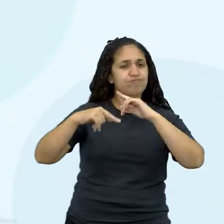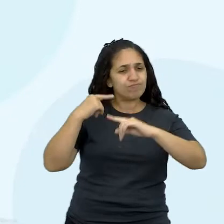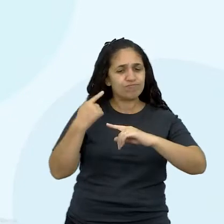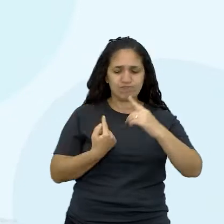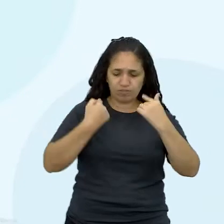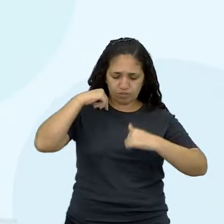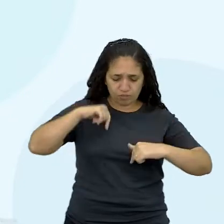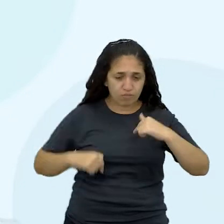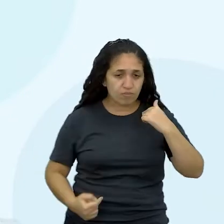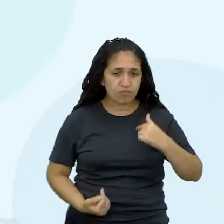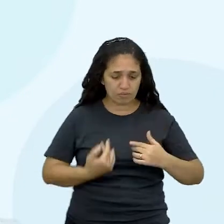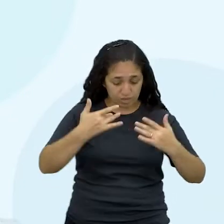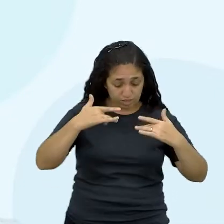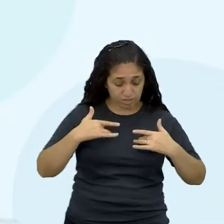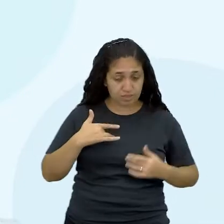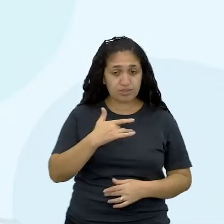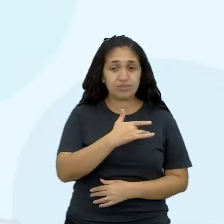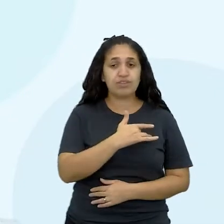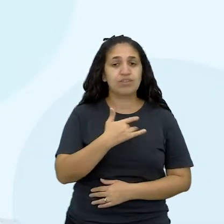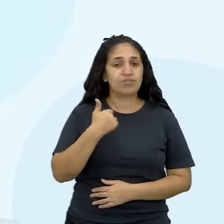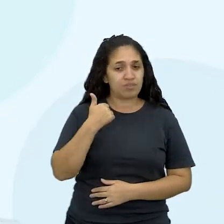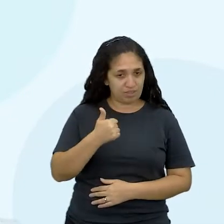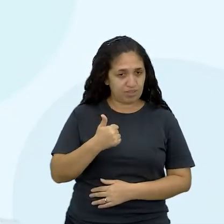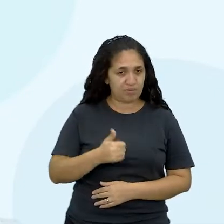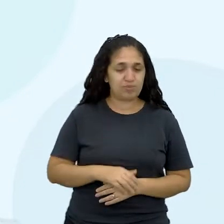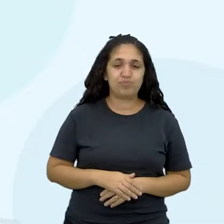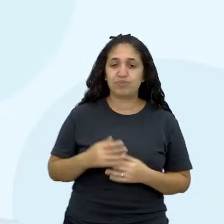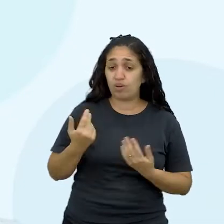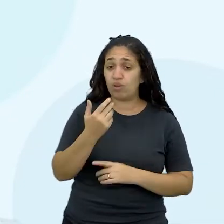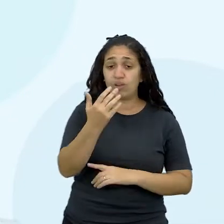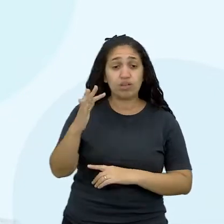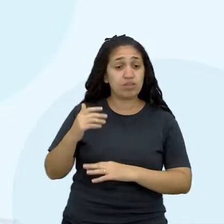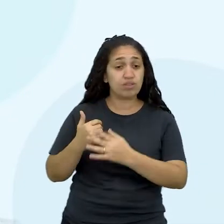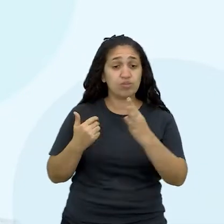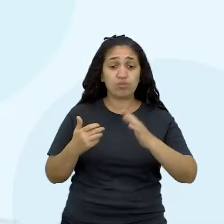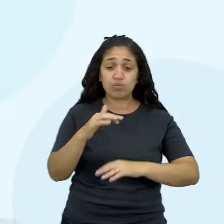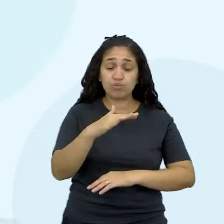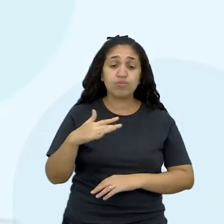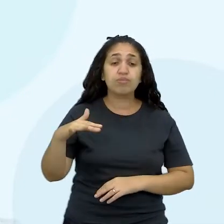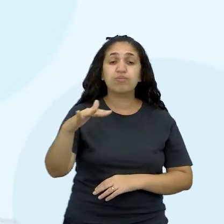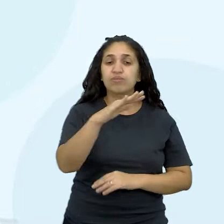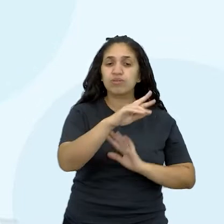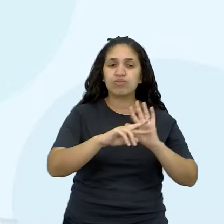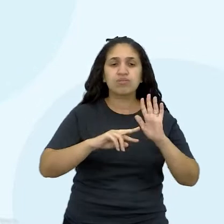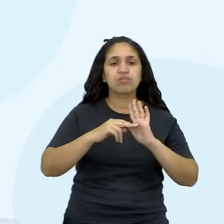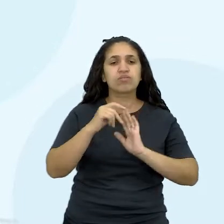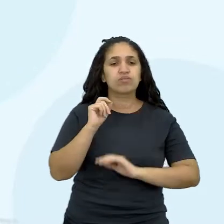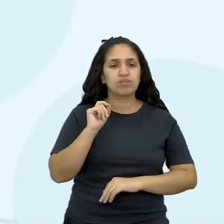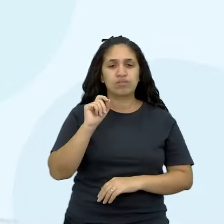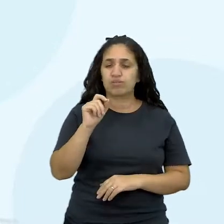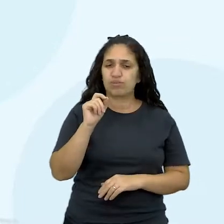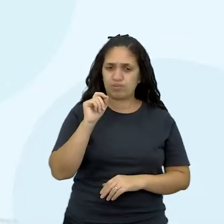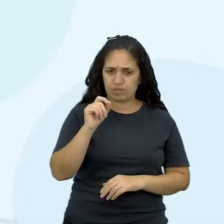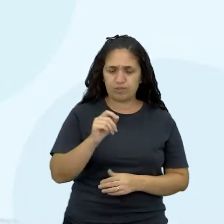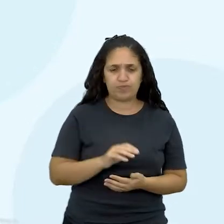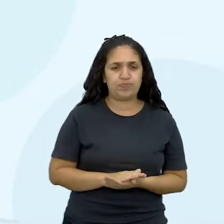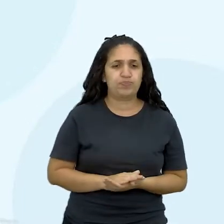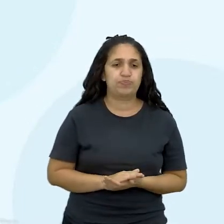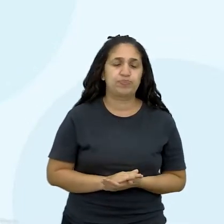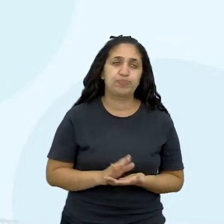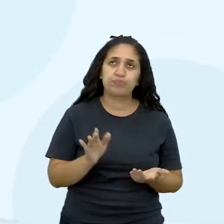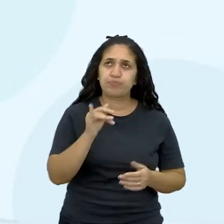organismo mais saudável. Nesse caso do meio ambiente, significa o quê? Se eu tenho,